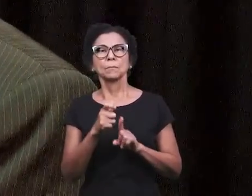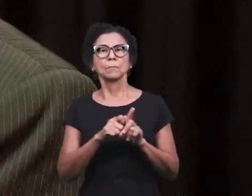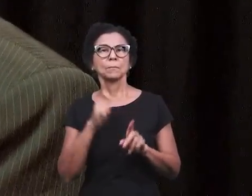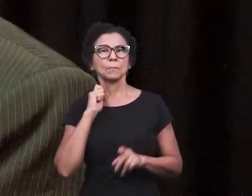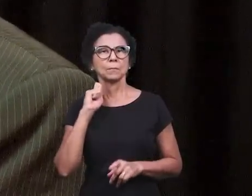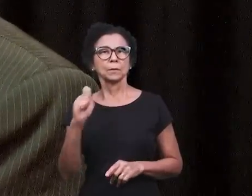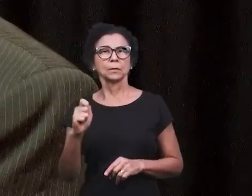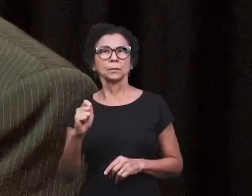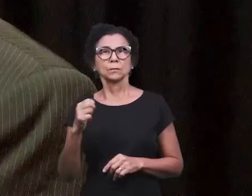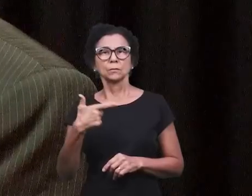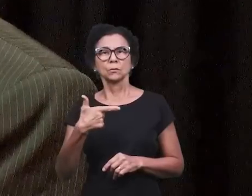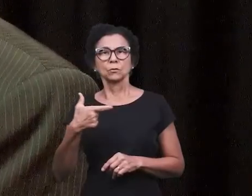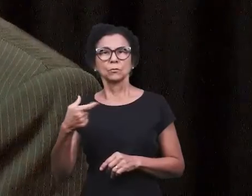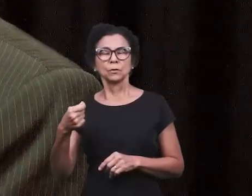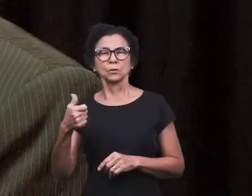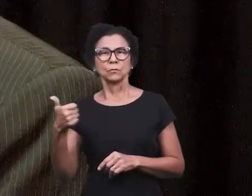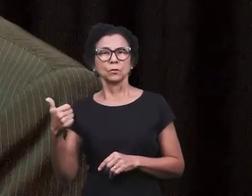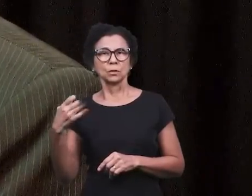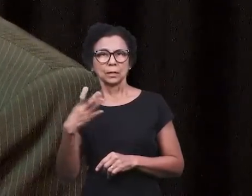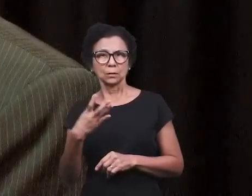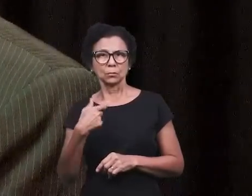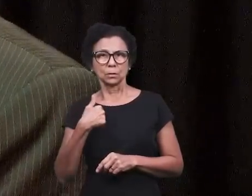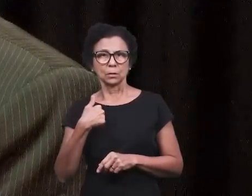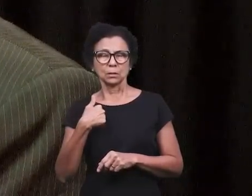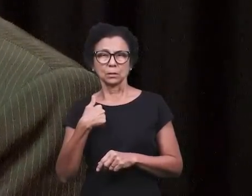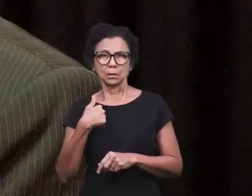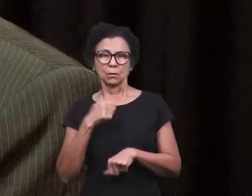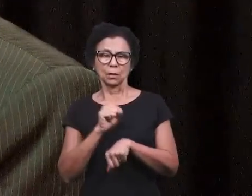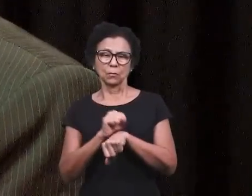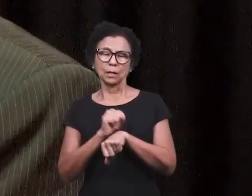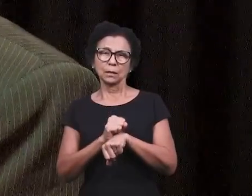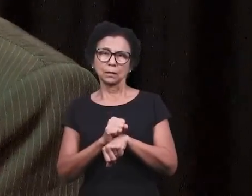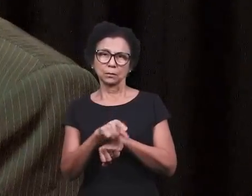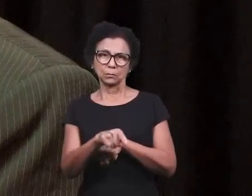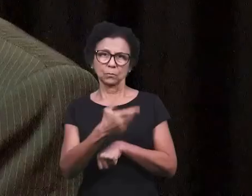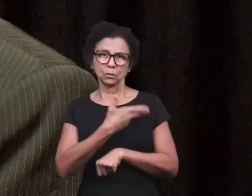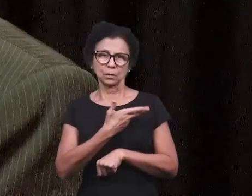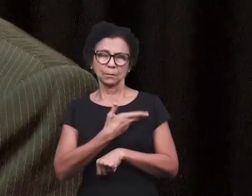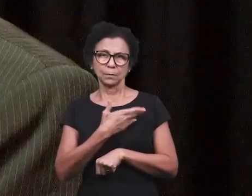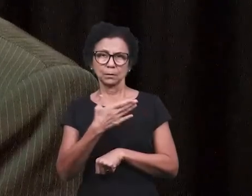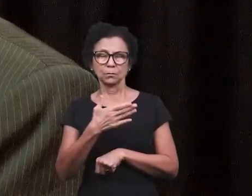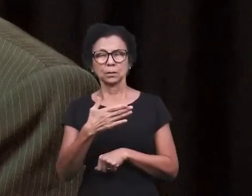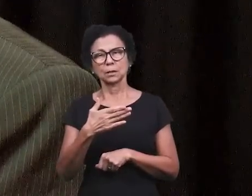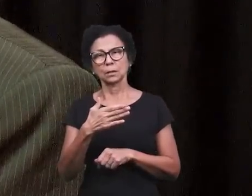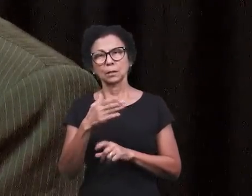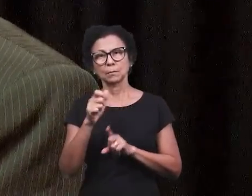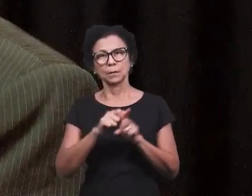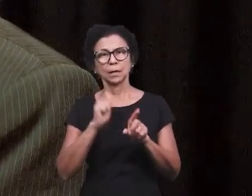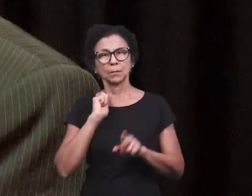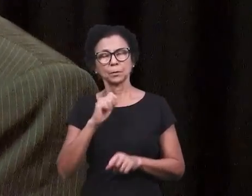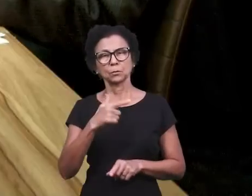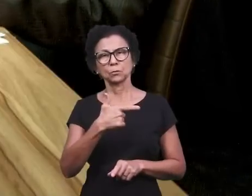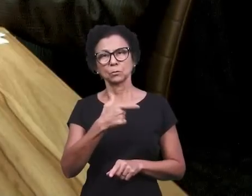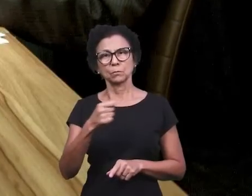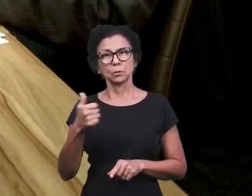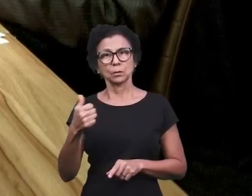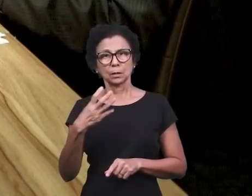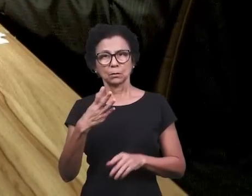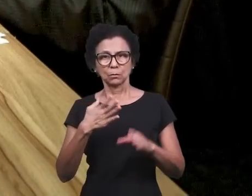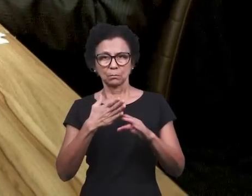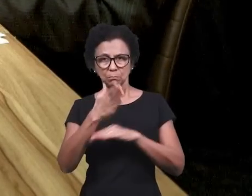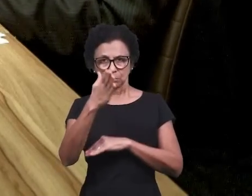2014 e eu fiquei aguardando, continuei aguardando. Nesse interstício, Júlio, uma outra